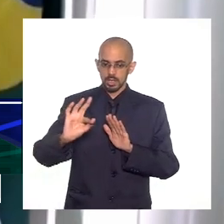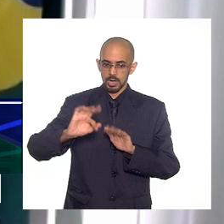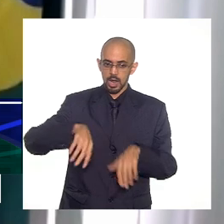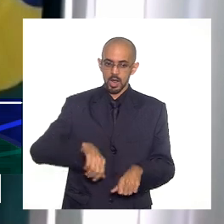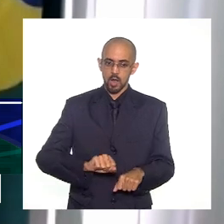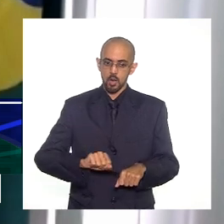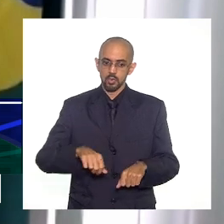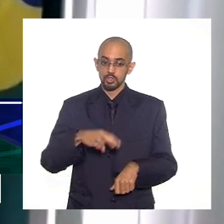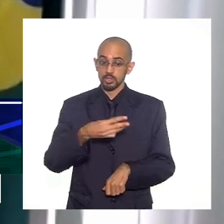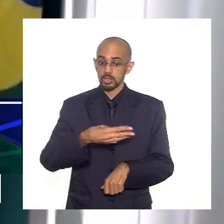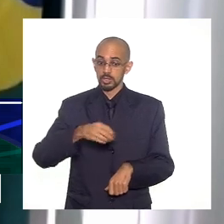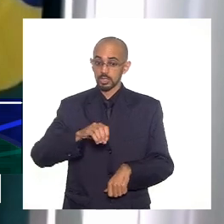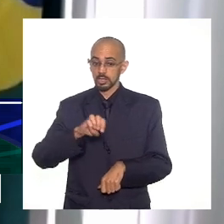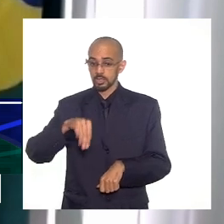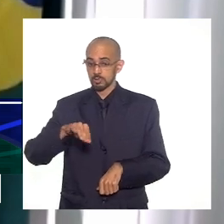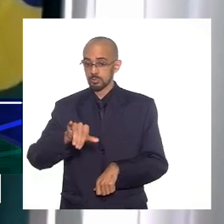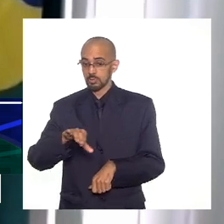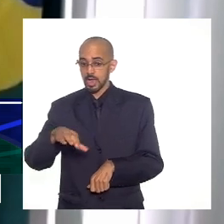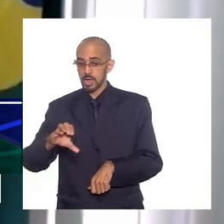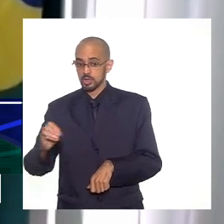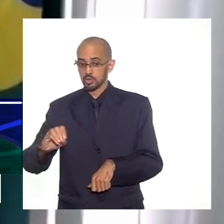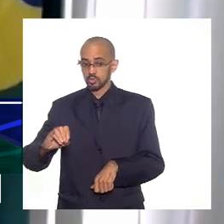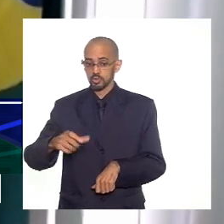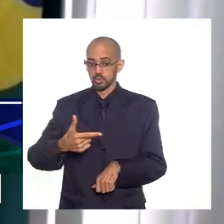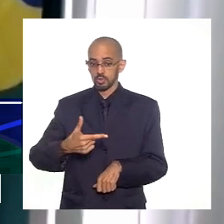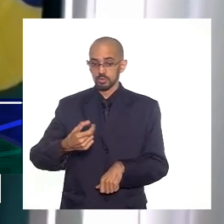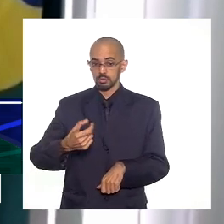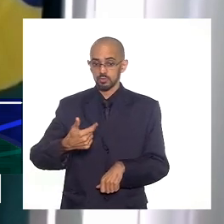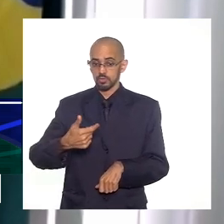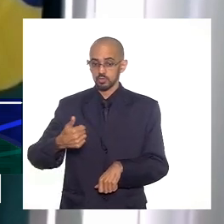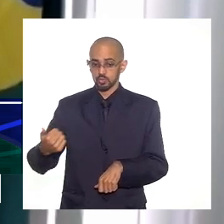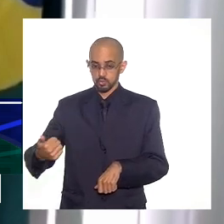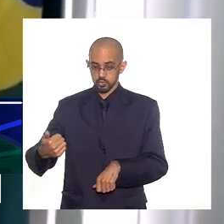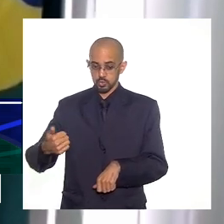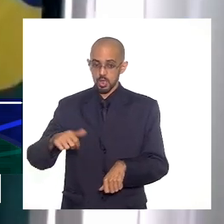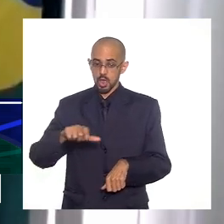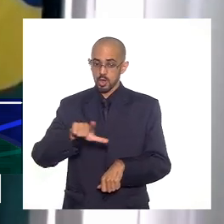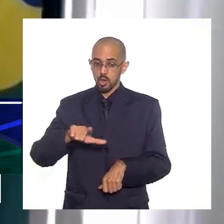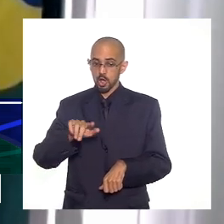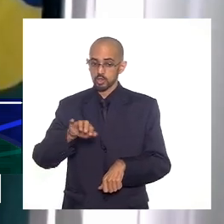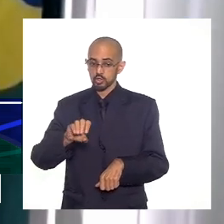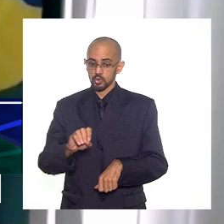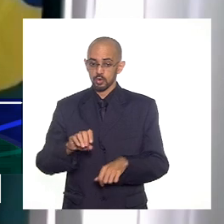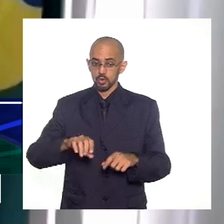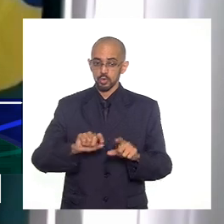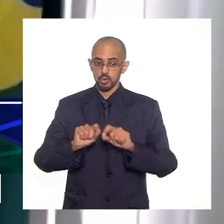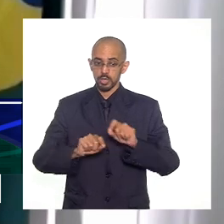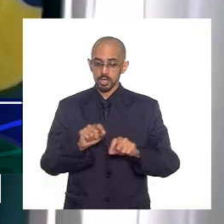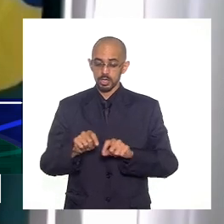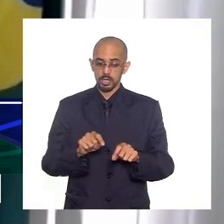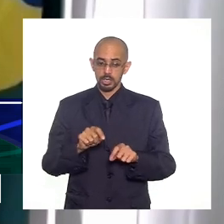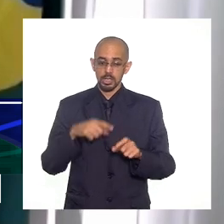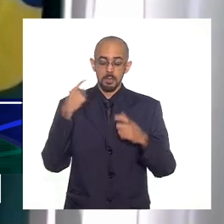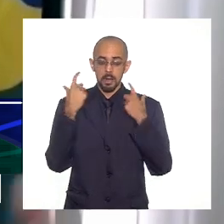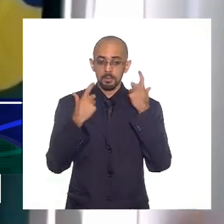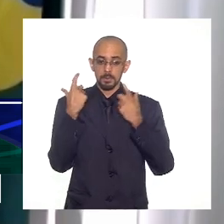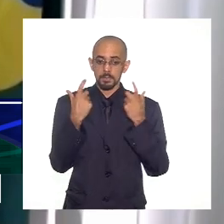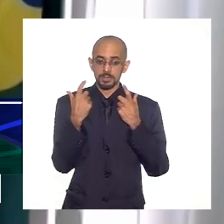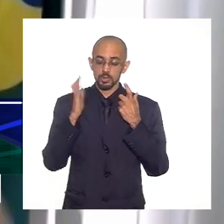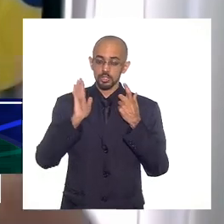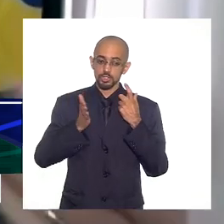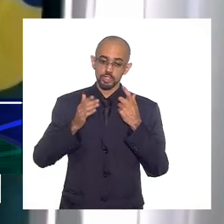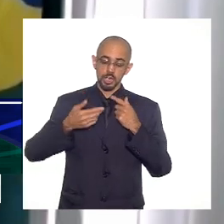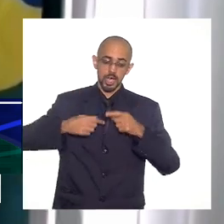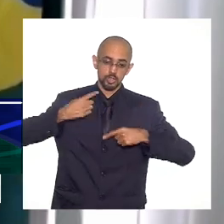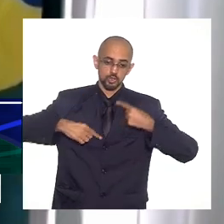de 30 de março de 2021. E também, é claro, que é uma preocupação que nós já tínhamos discutido